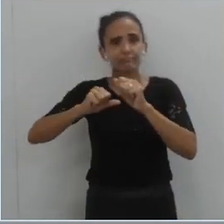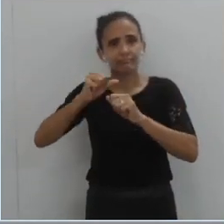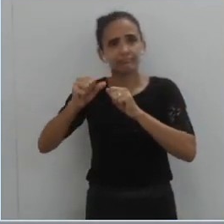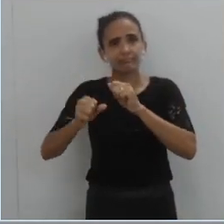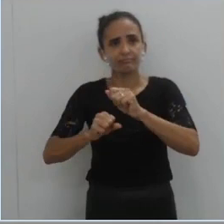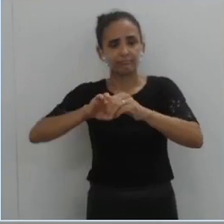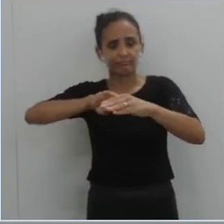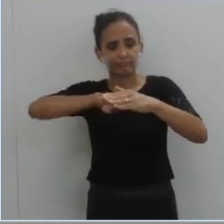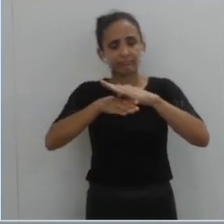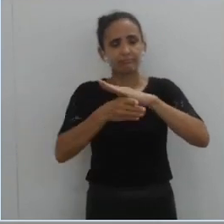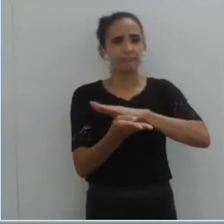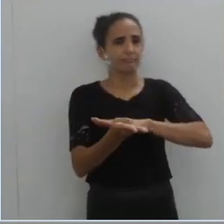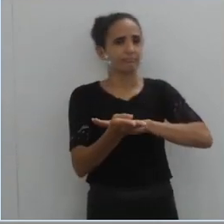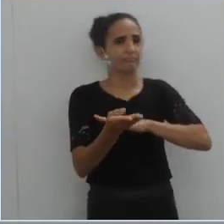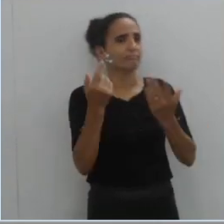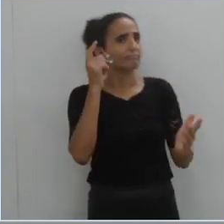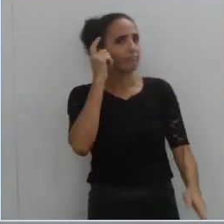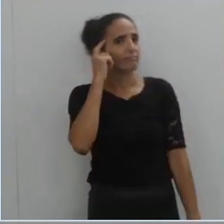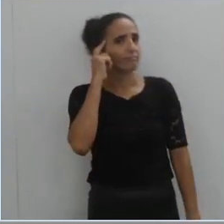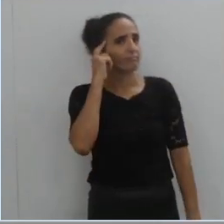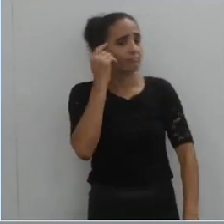né? Quem